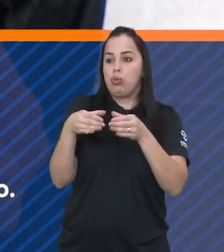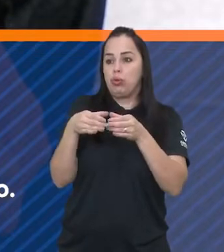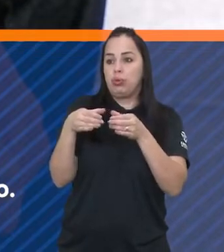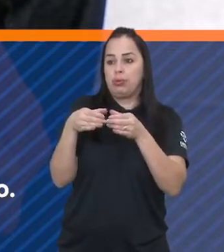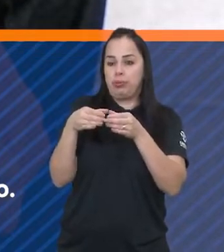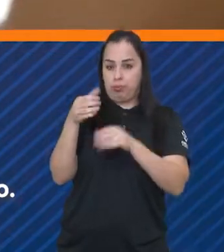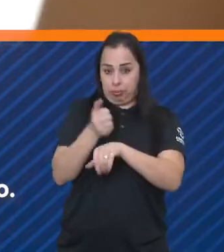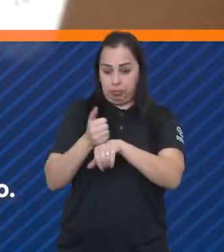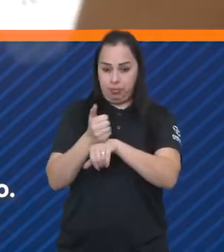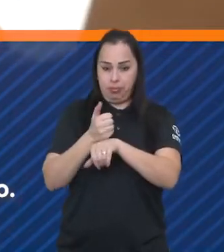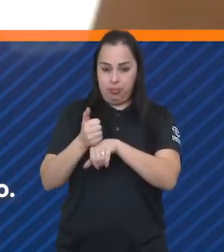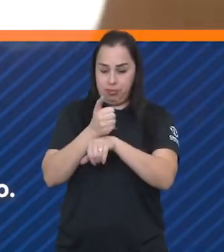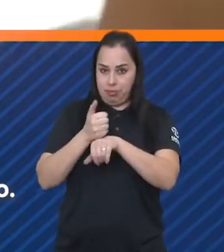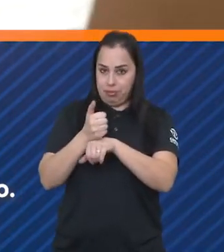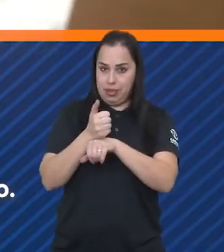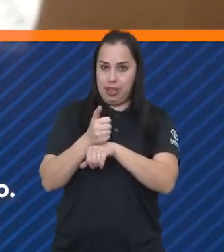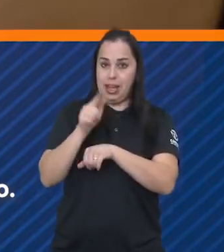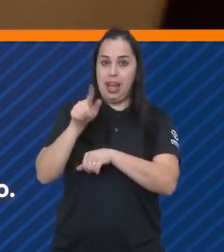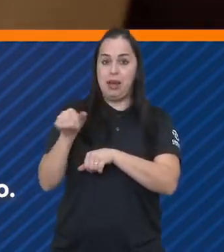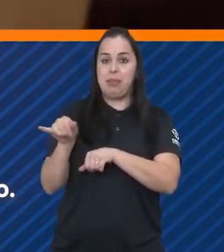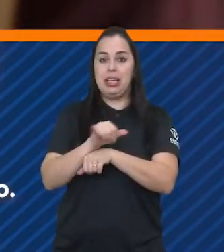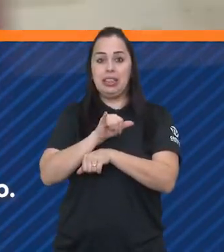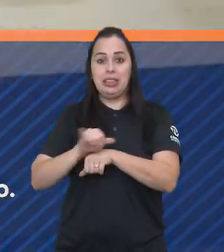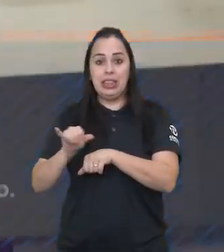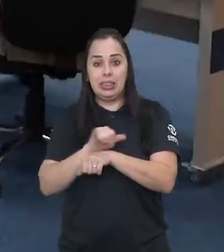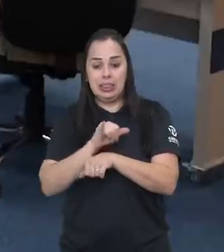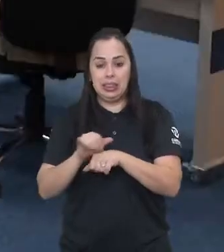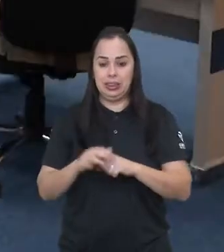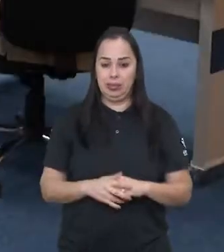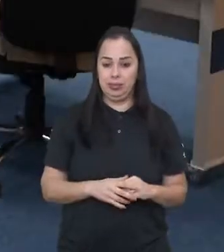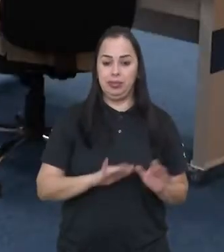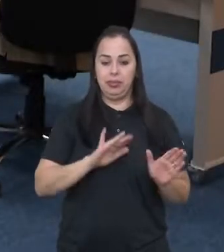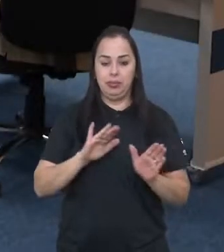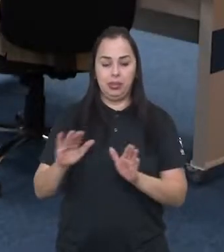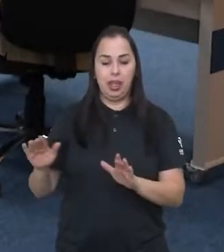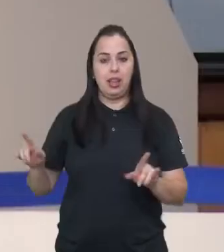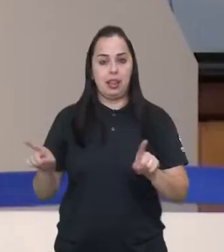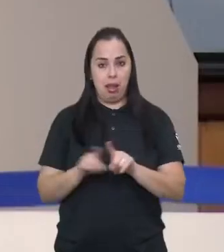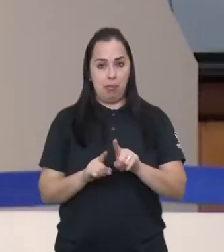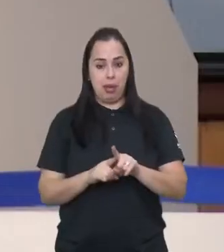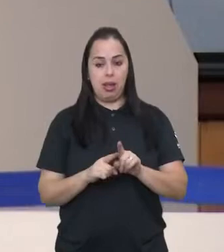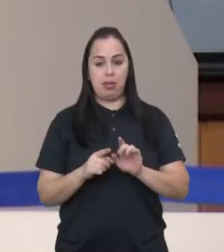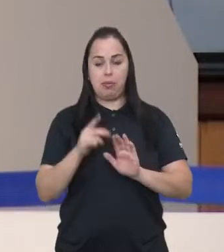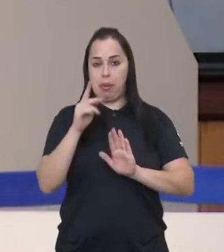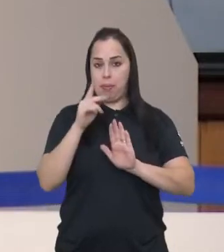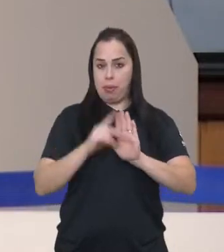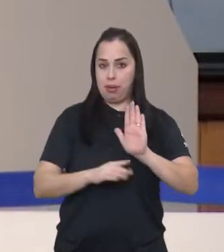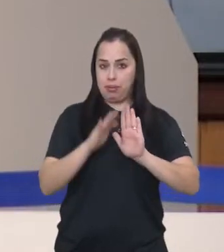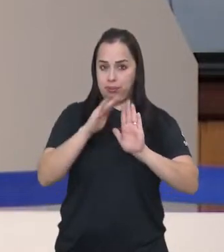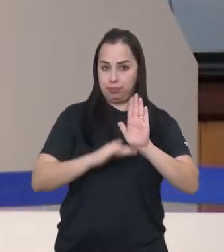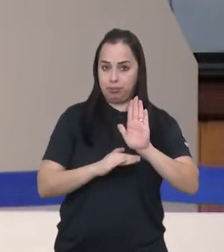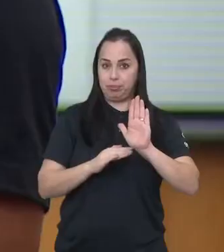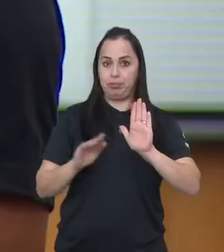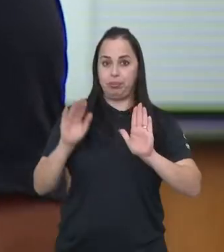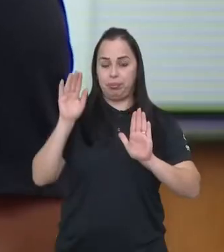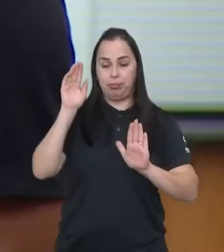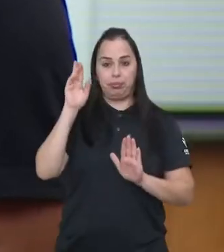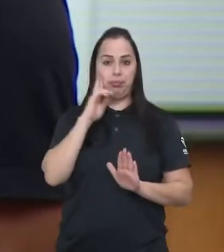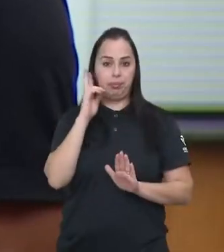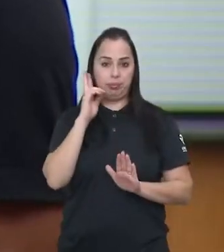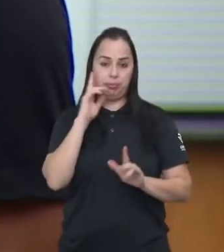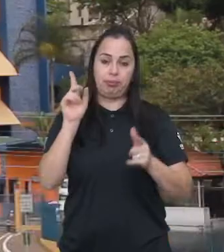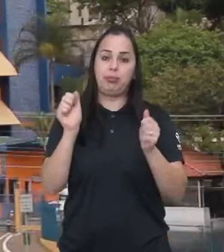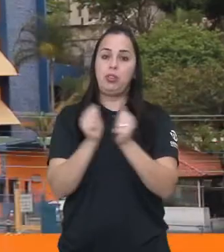públicos do município como ferramenta de reabilitação. Também segue na pauta uma matéria dos vereadores Renato Santiago e